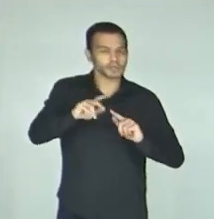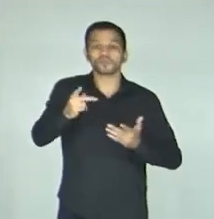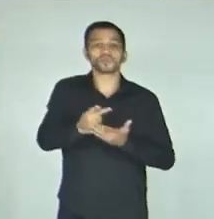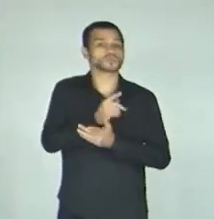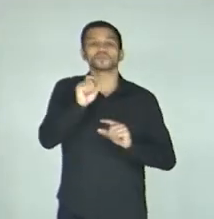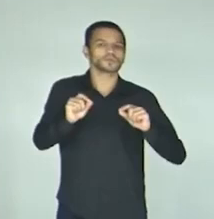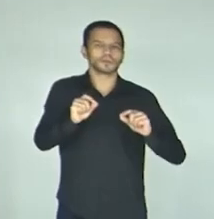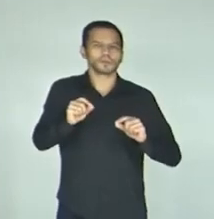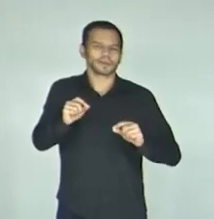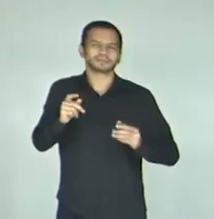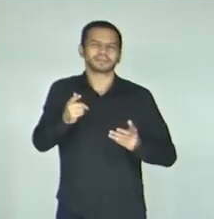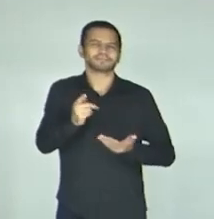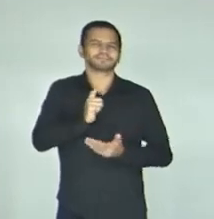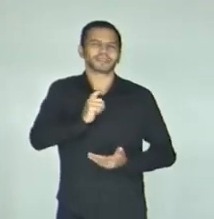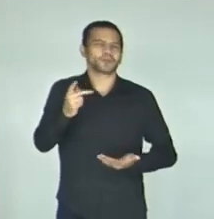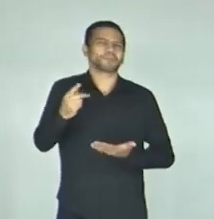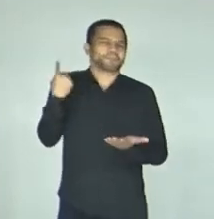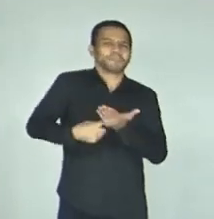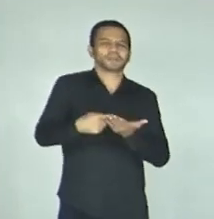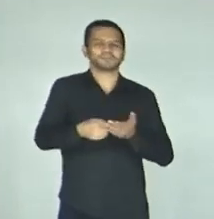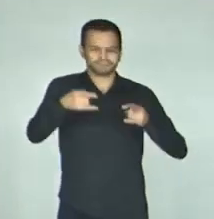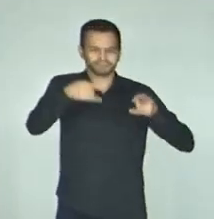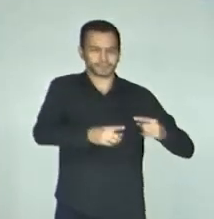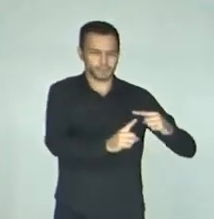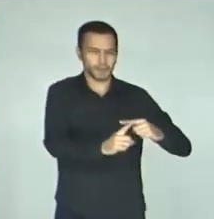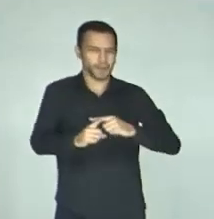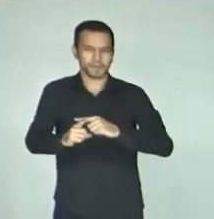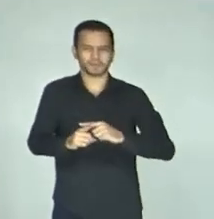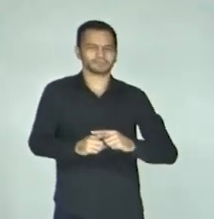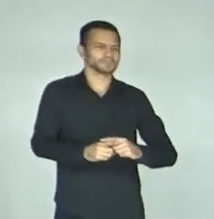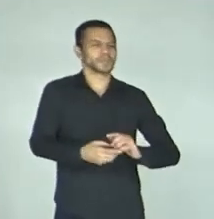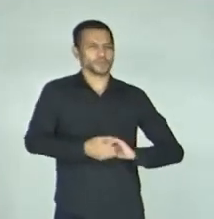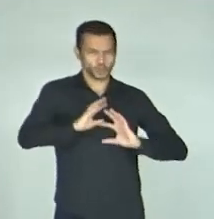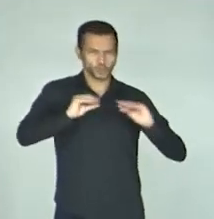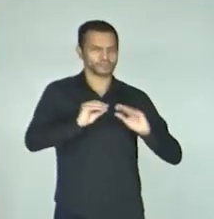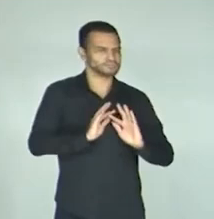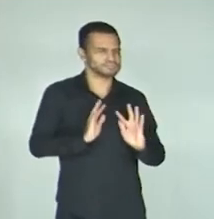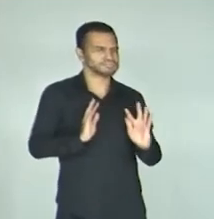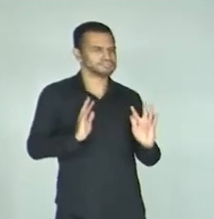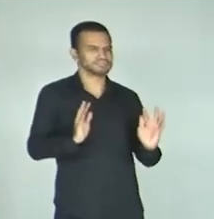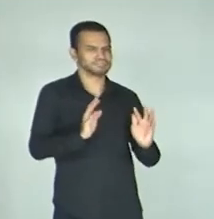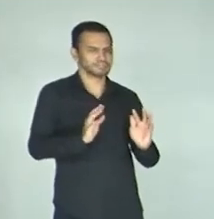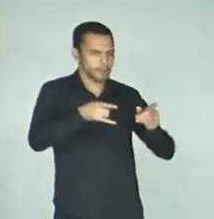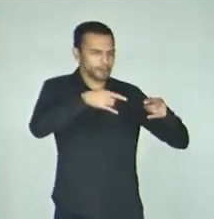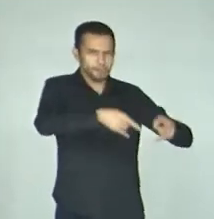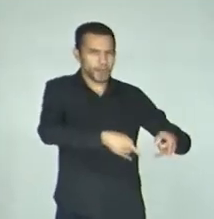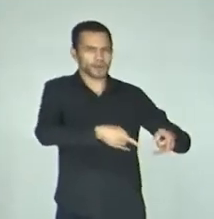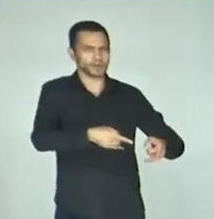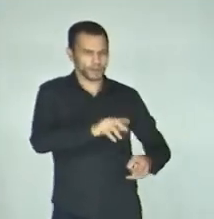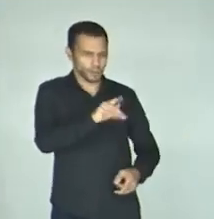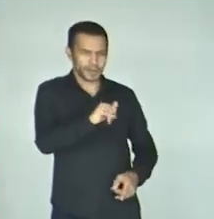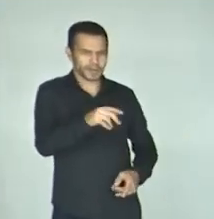e ficou um um menininho de de oito anos pai